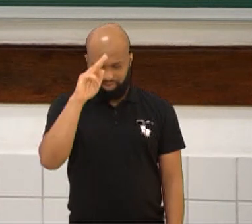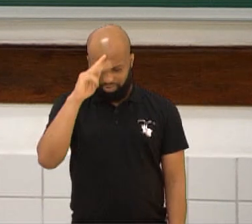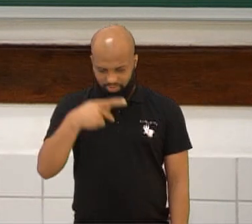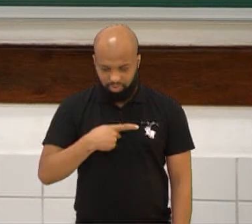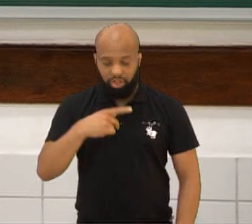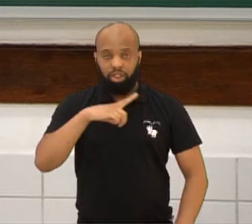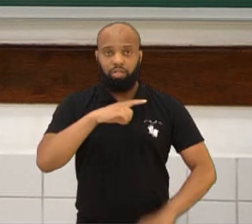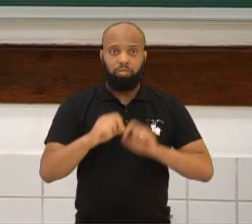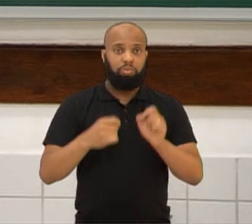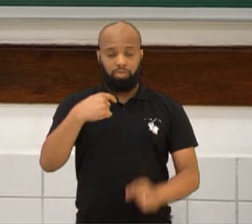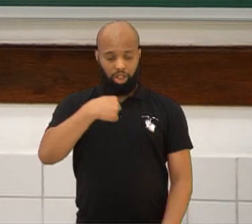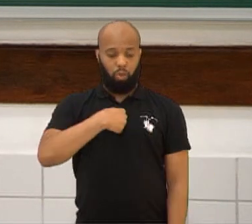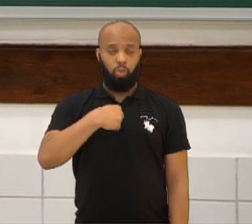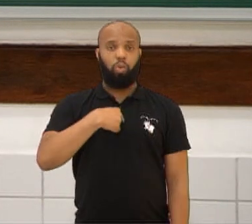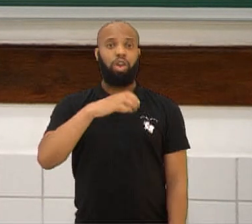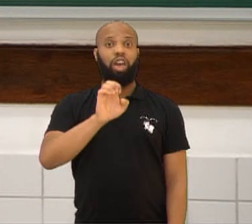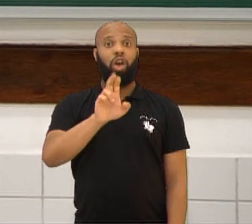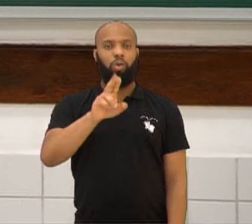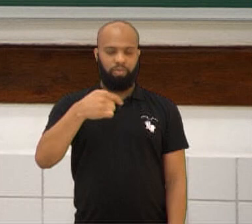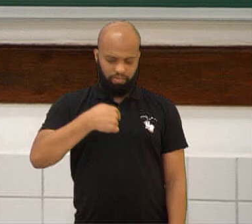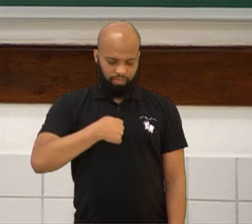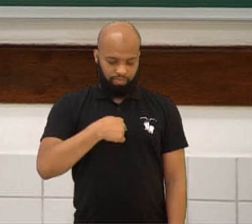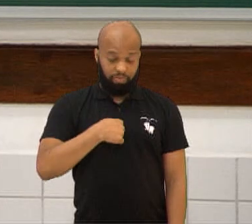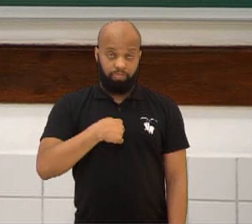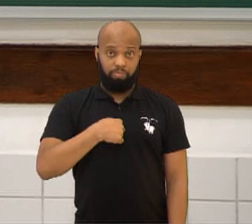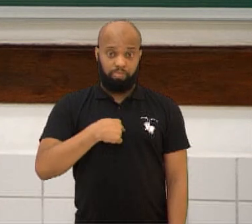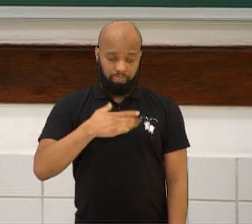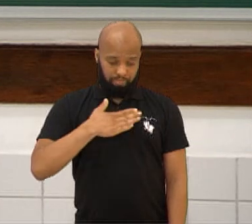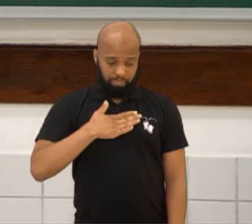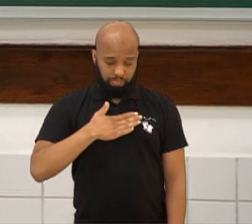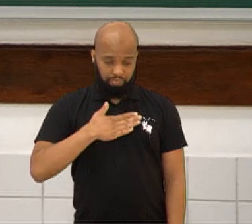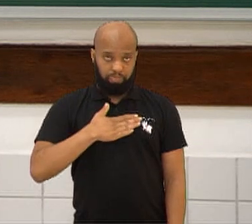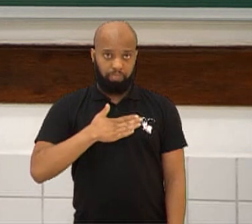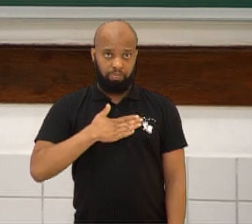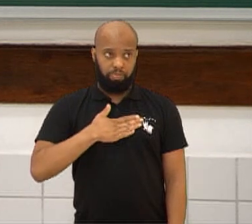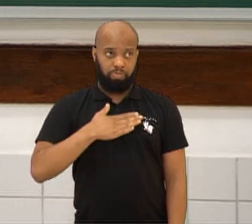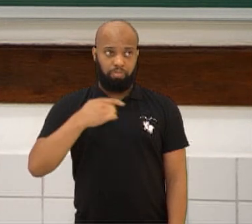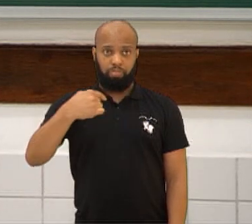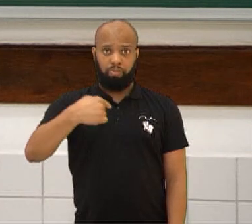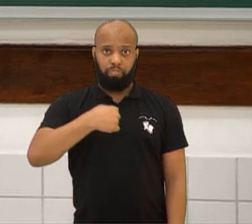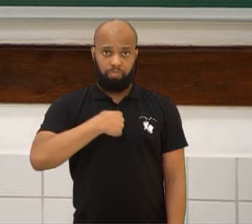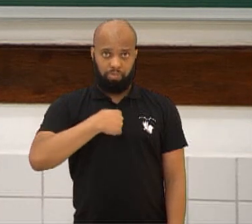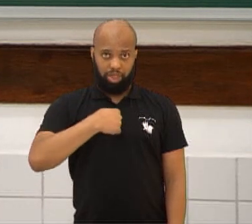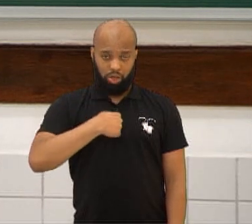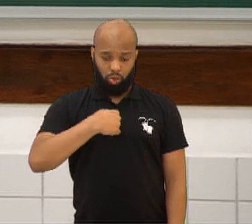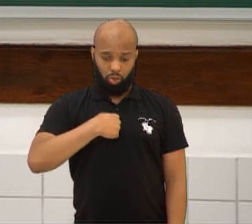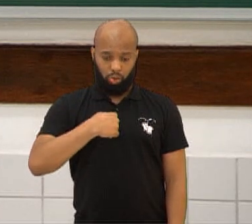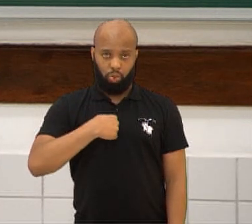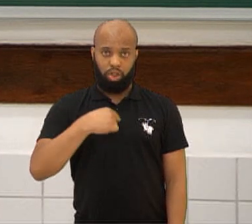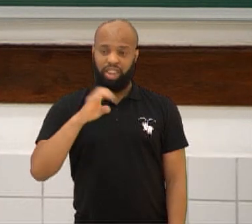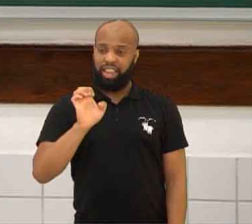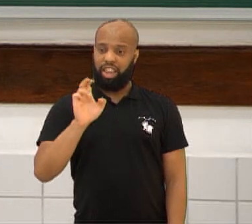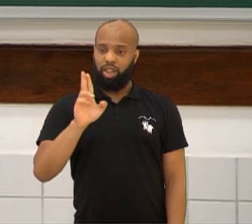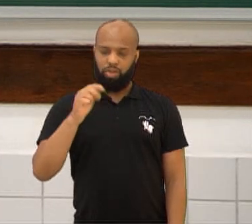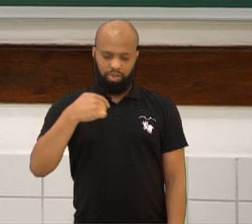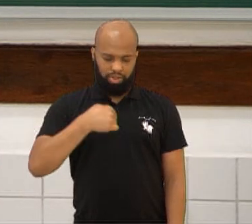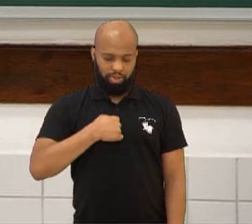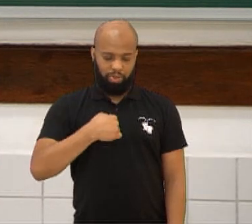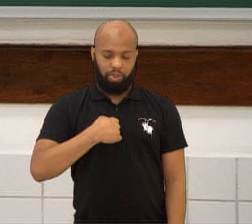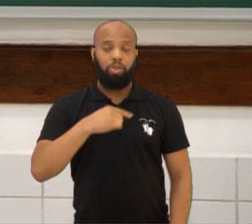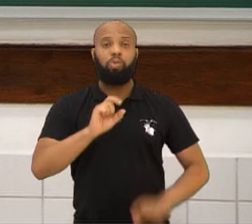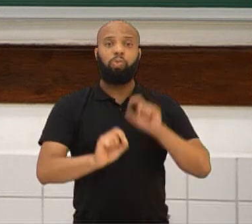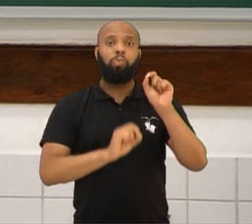próprio, você diz eu. Então, quando eu falo de mim própria, eu digo eu. Eu está